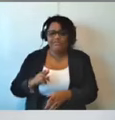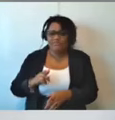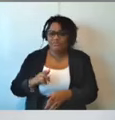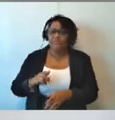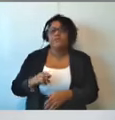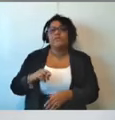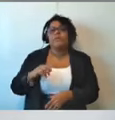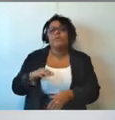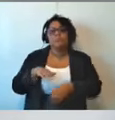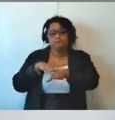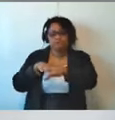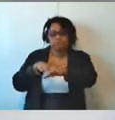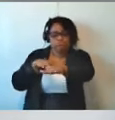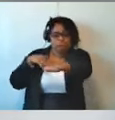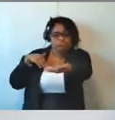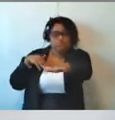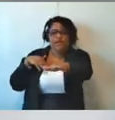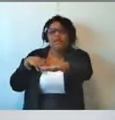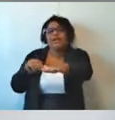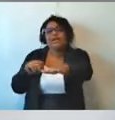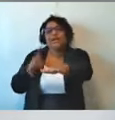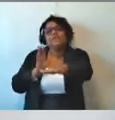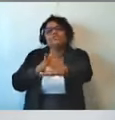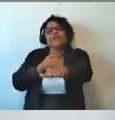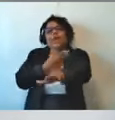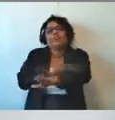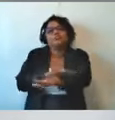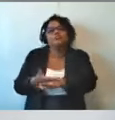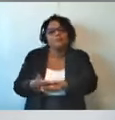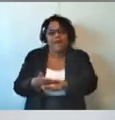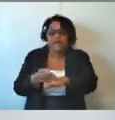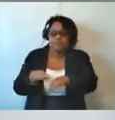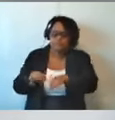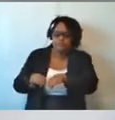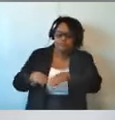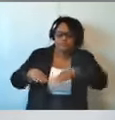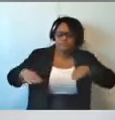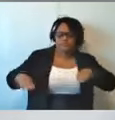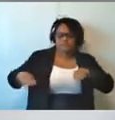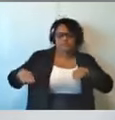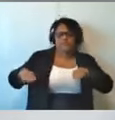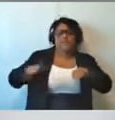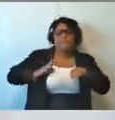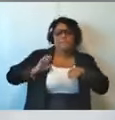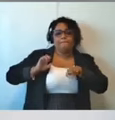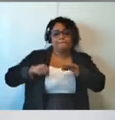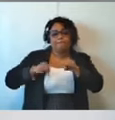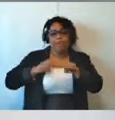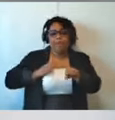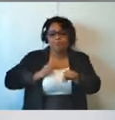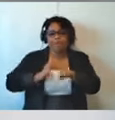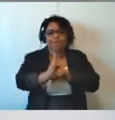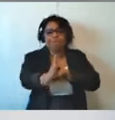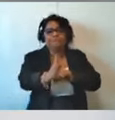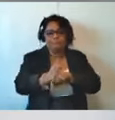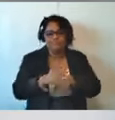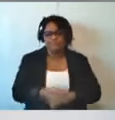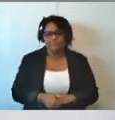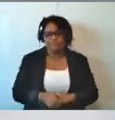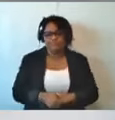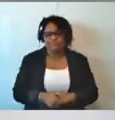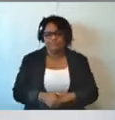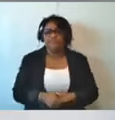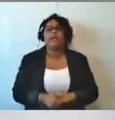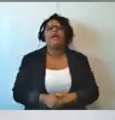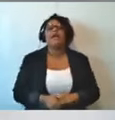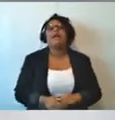próprios motoristas eles já se educaram, que eles têm que abrir o corredor para as motos passar. É igual, às vezes a gente fala, todo mundo questiona, a moto tem que